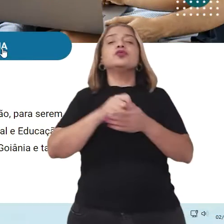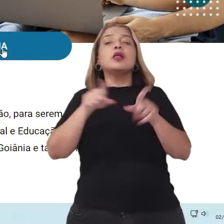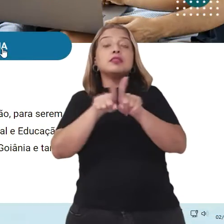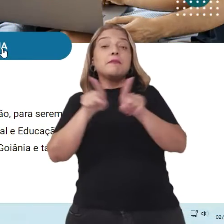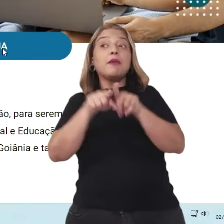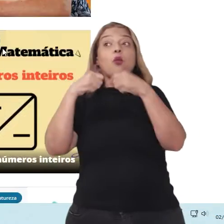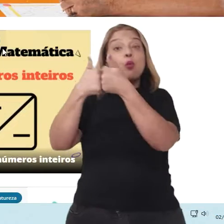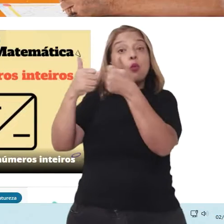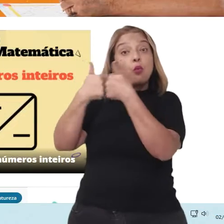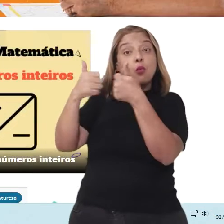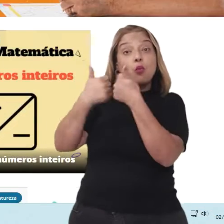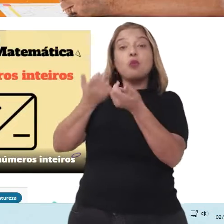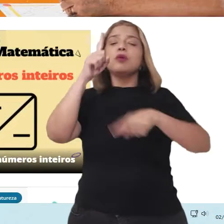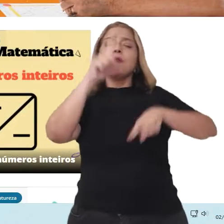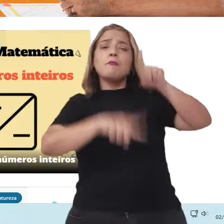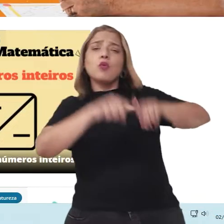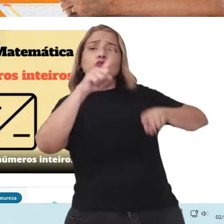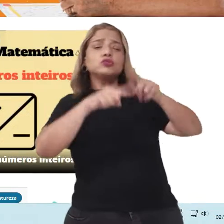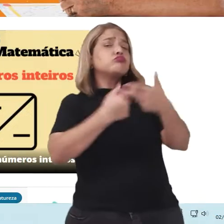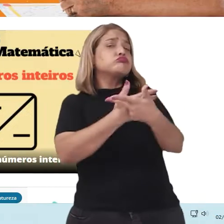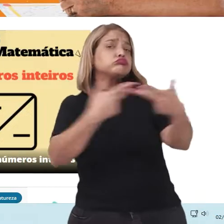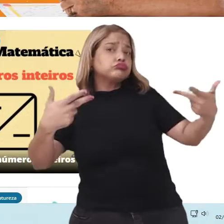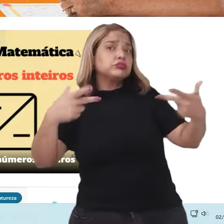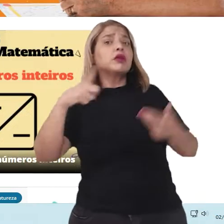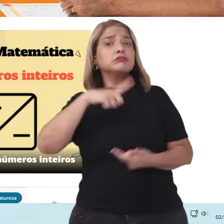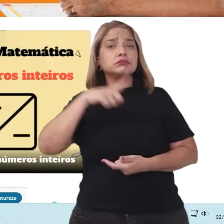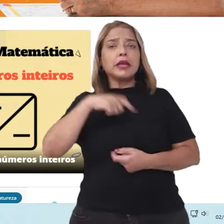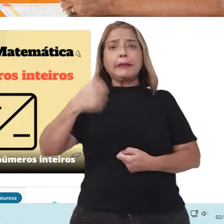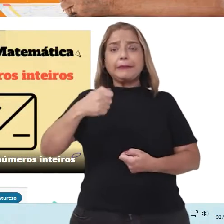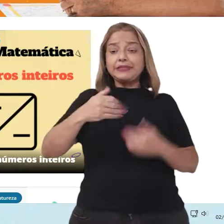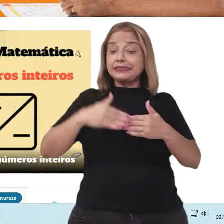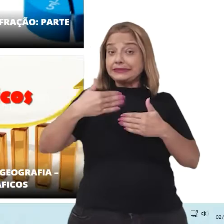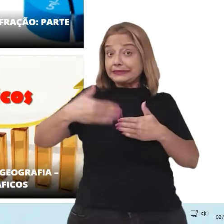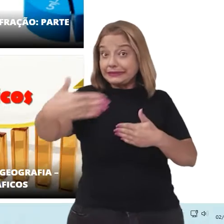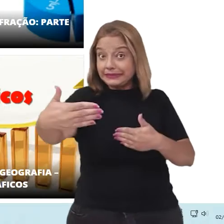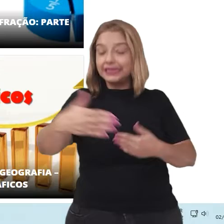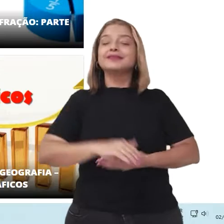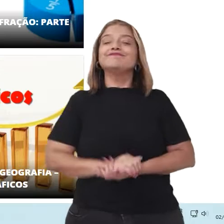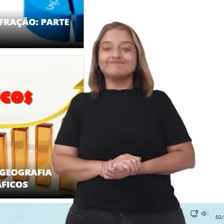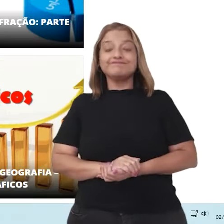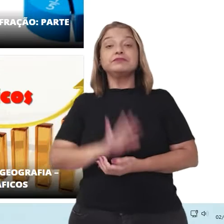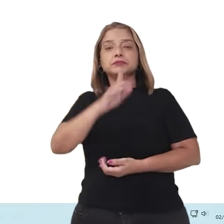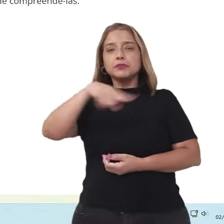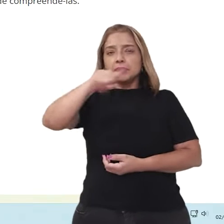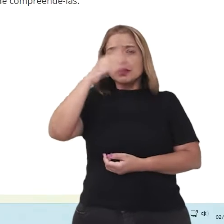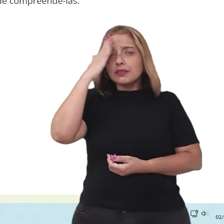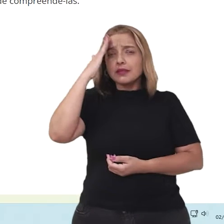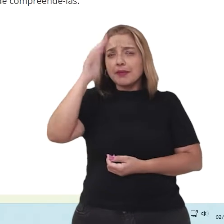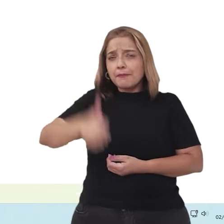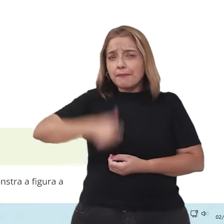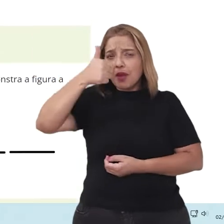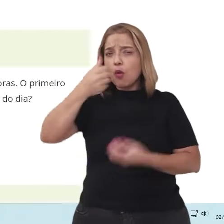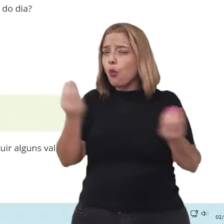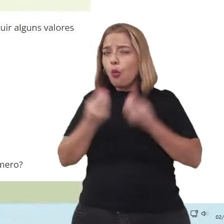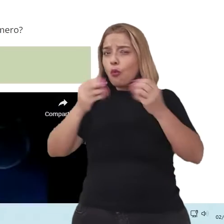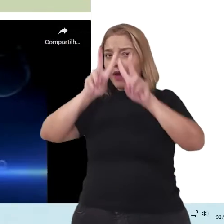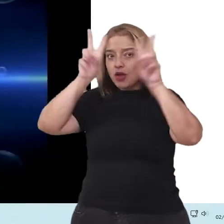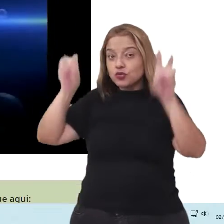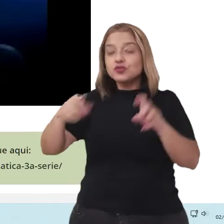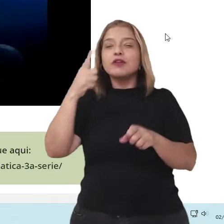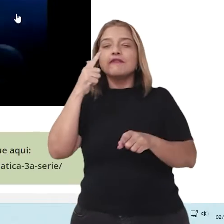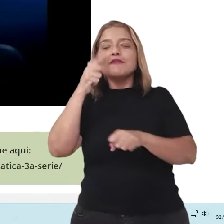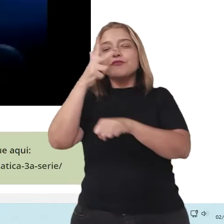produção de alguns produtos em série. E para ajudar a entender melhor este assunto, vamos assistir ao vídeo da